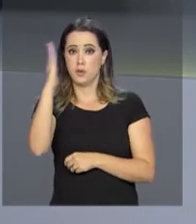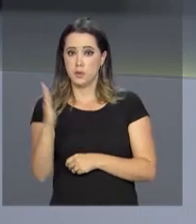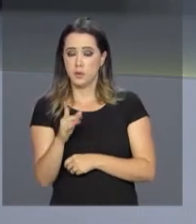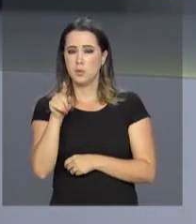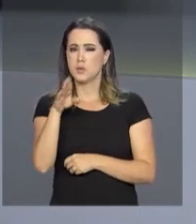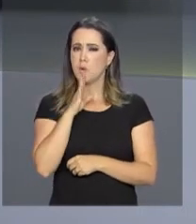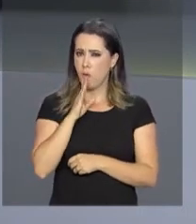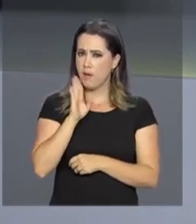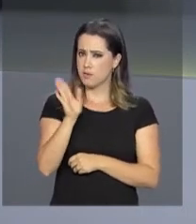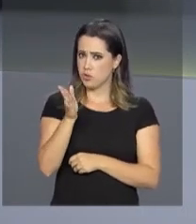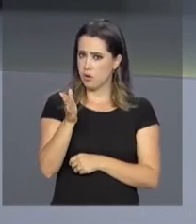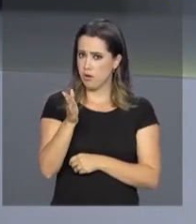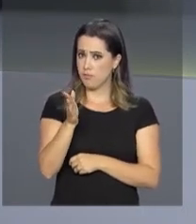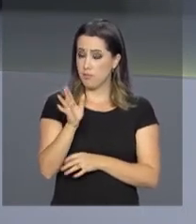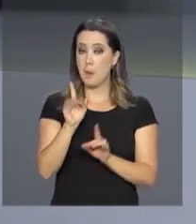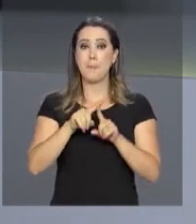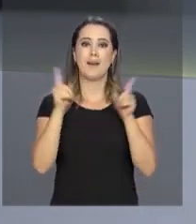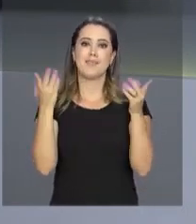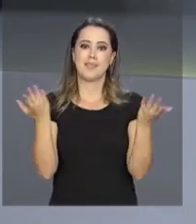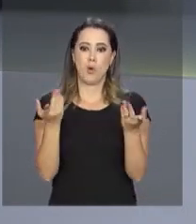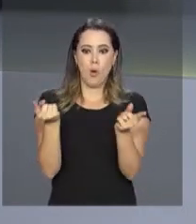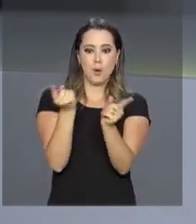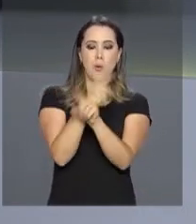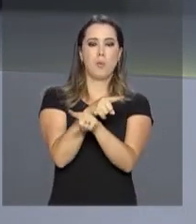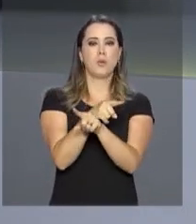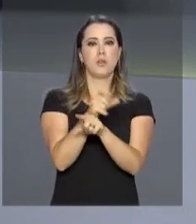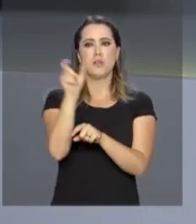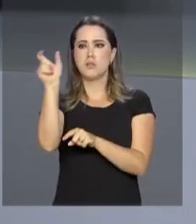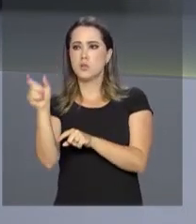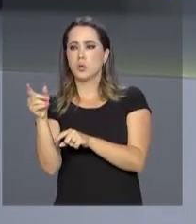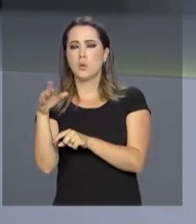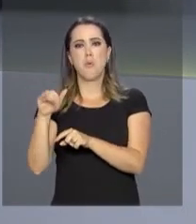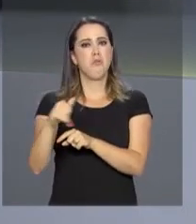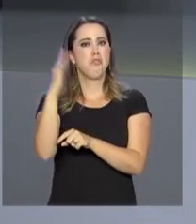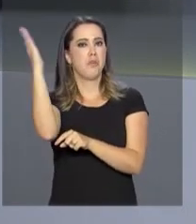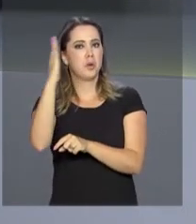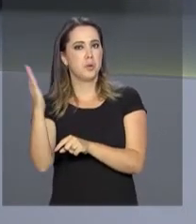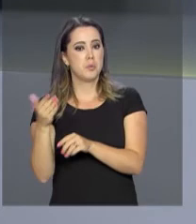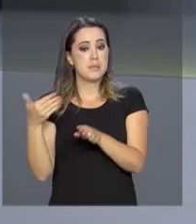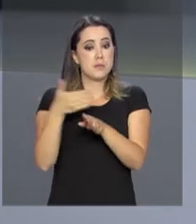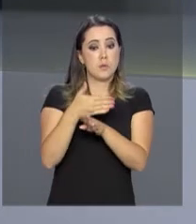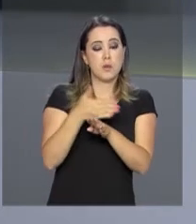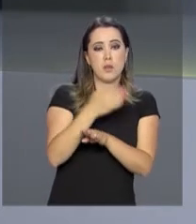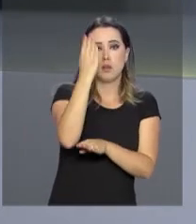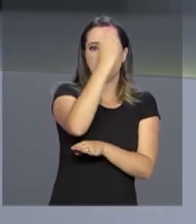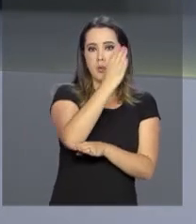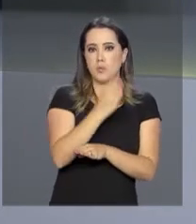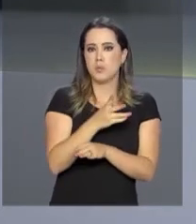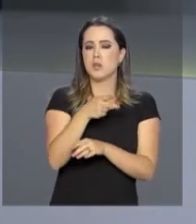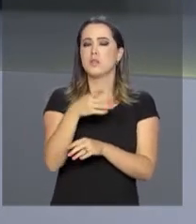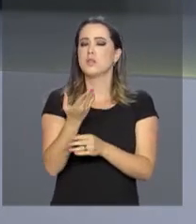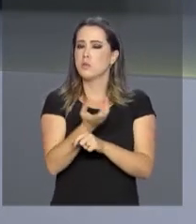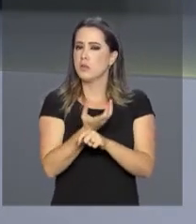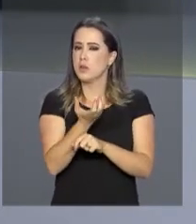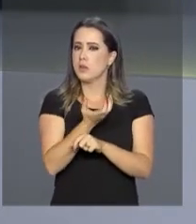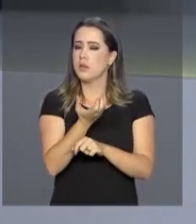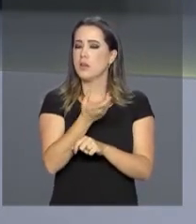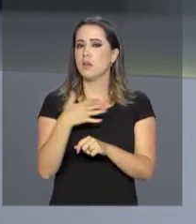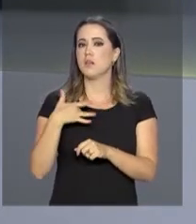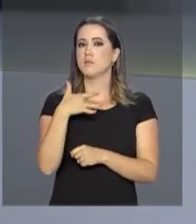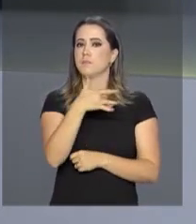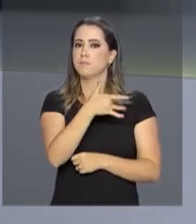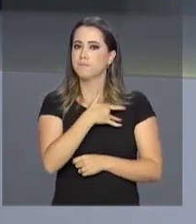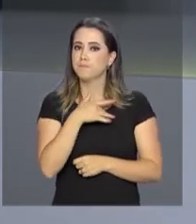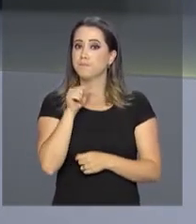falar, certo? Mas essa lógica vem se invertendo e agora são os estrangeiros que têm buscado o Brasil atrás desses